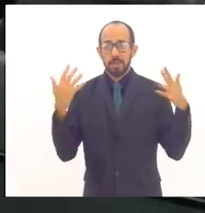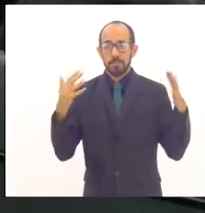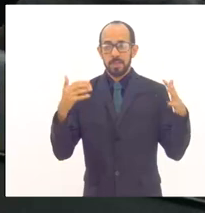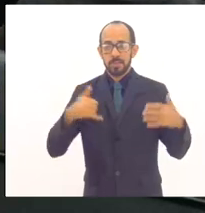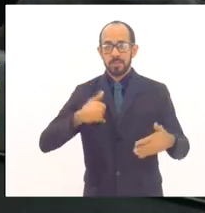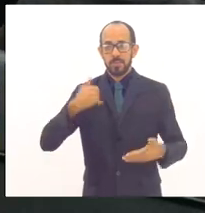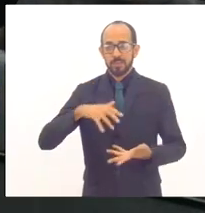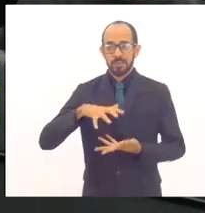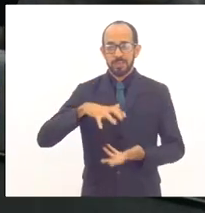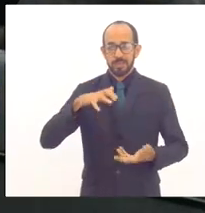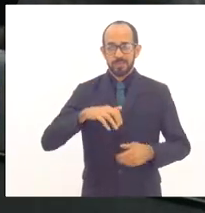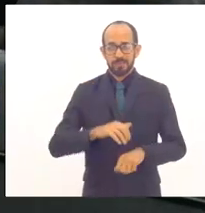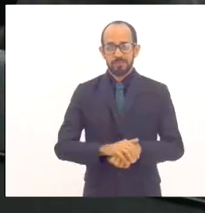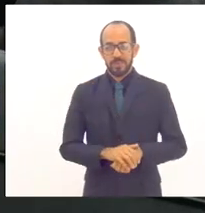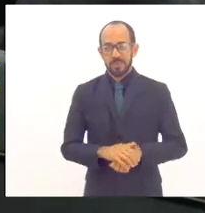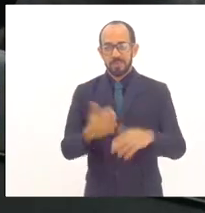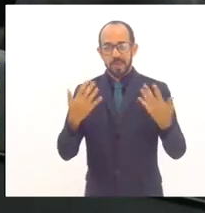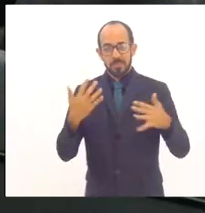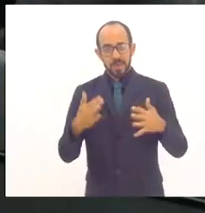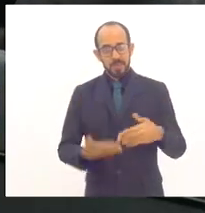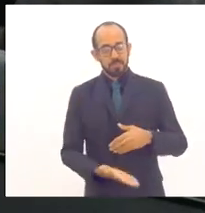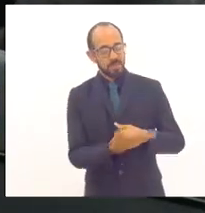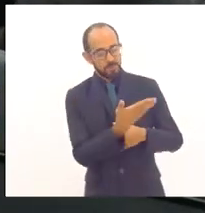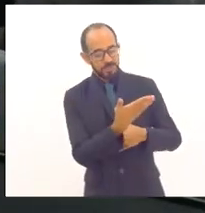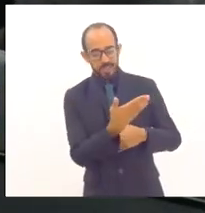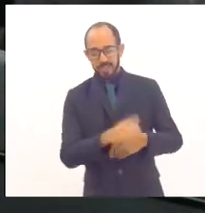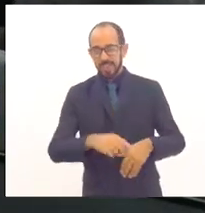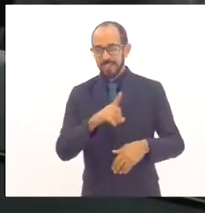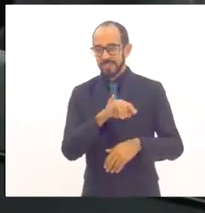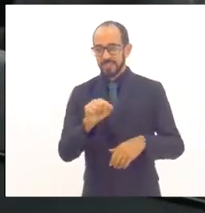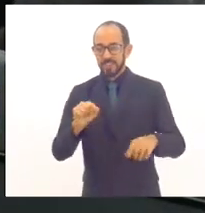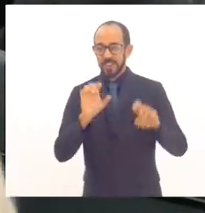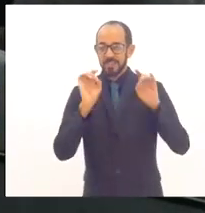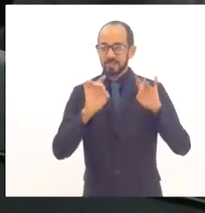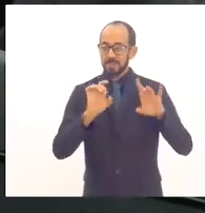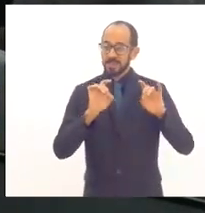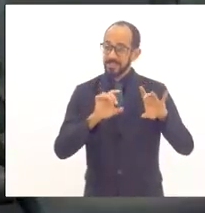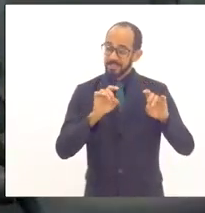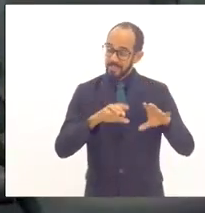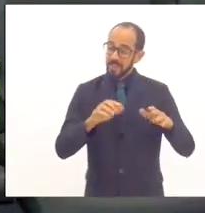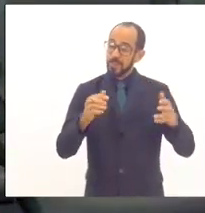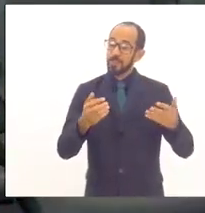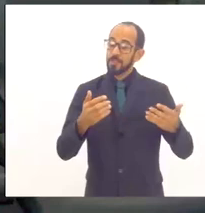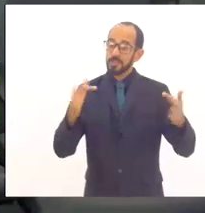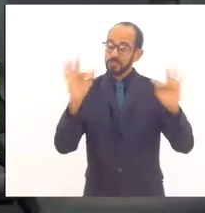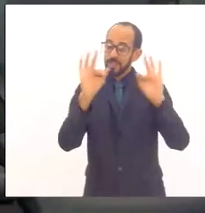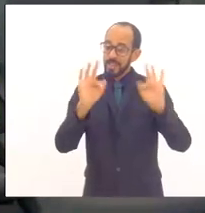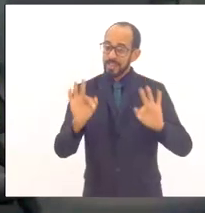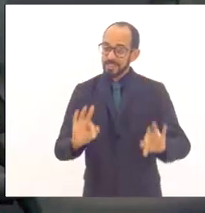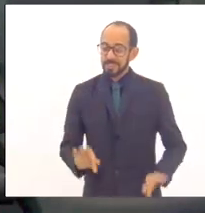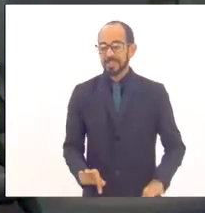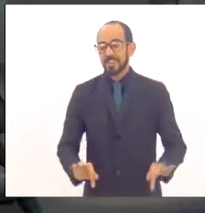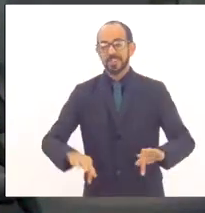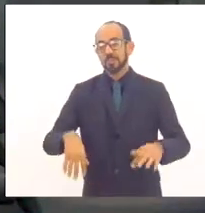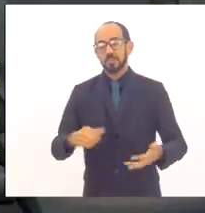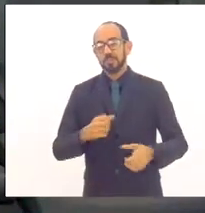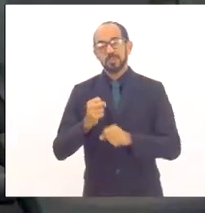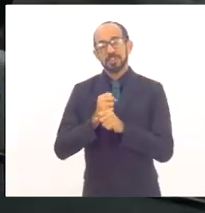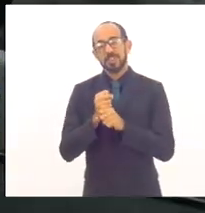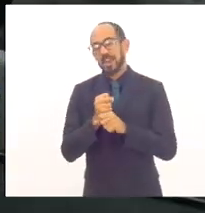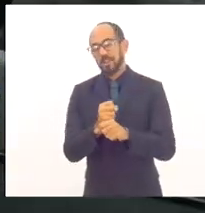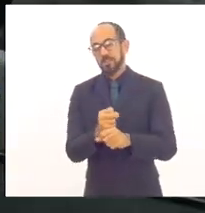É pra você, nessa data querida, muitas felicidades,